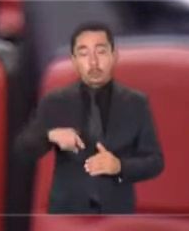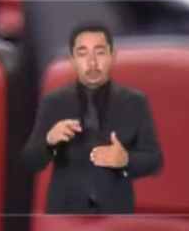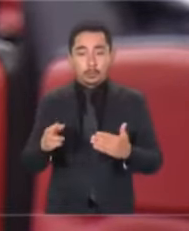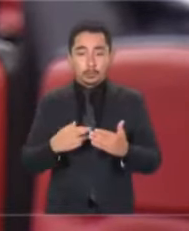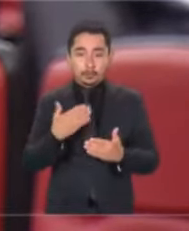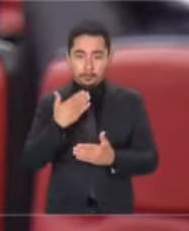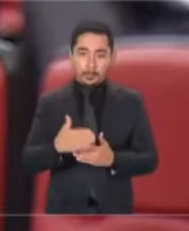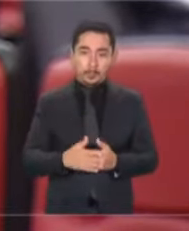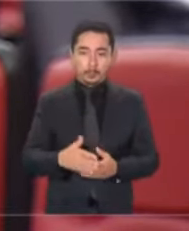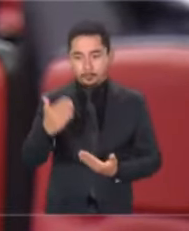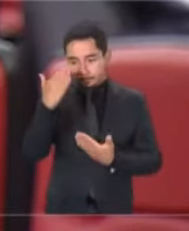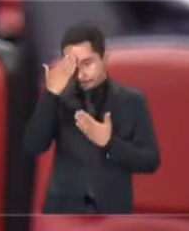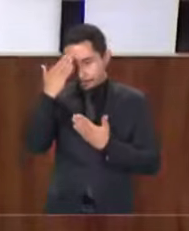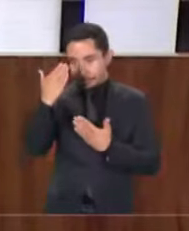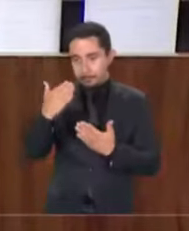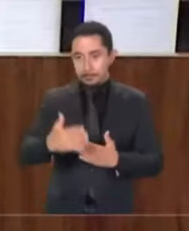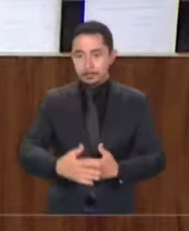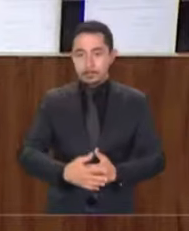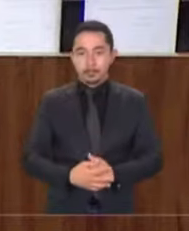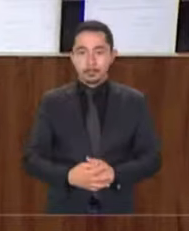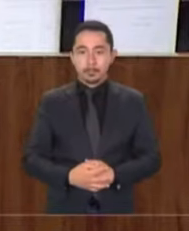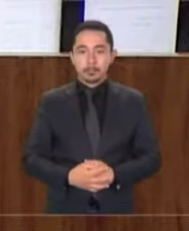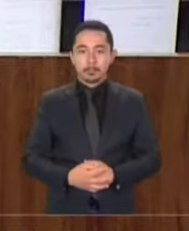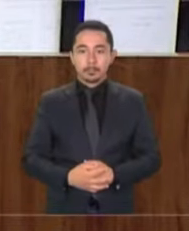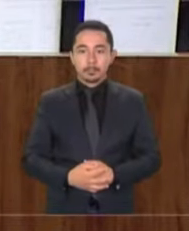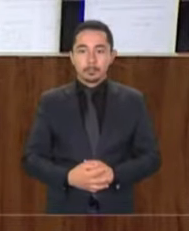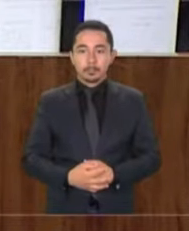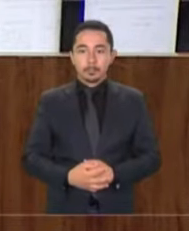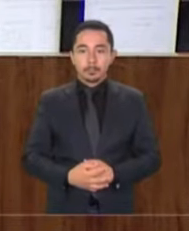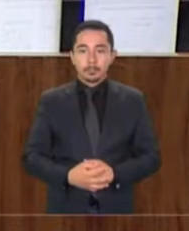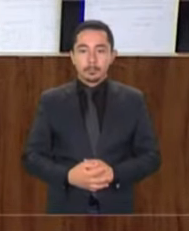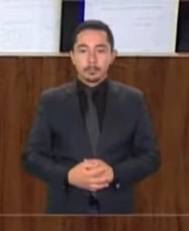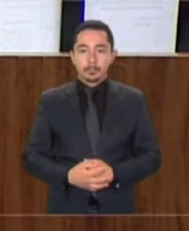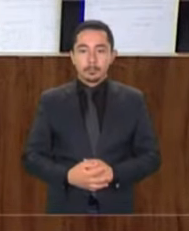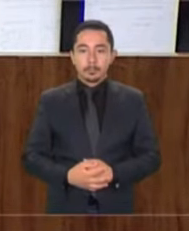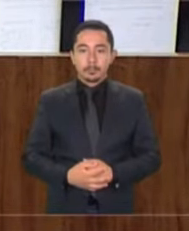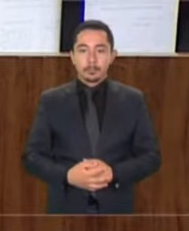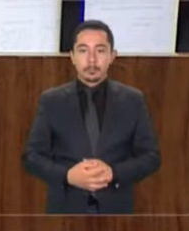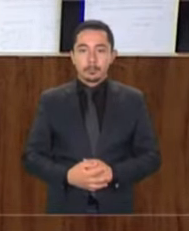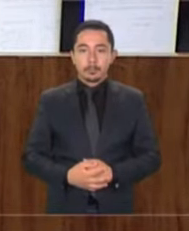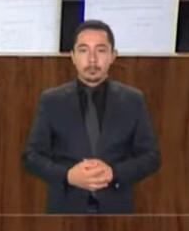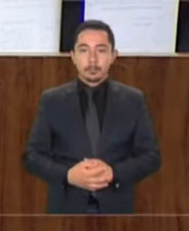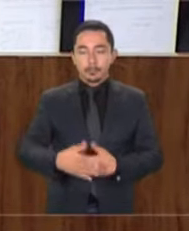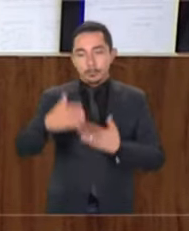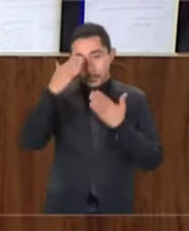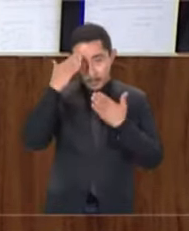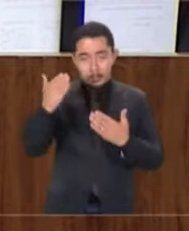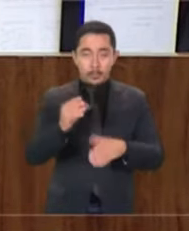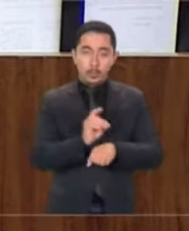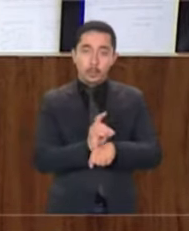AIME. Excelentíssimos, muito obrigado. Agradeço ao Dr. Guilherme